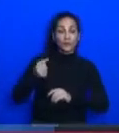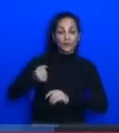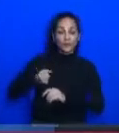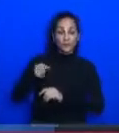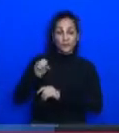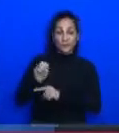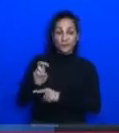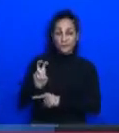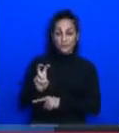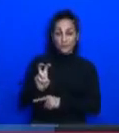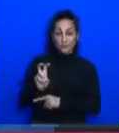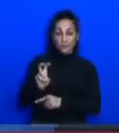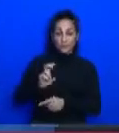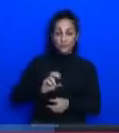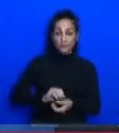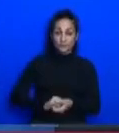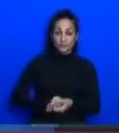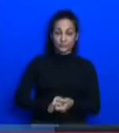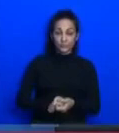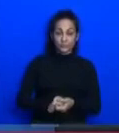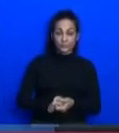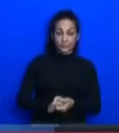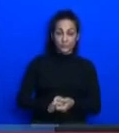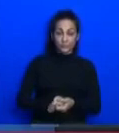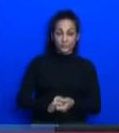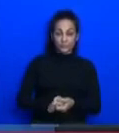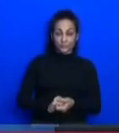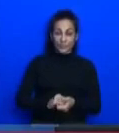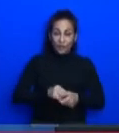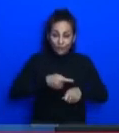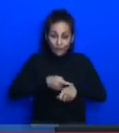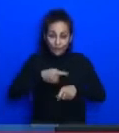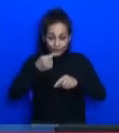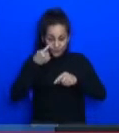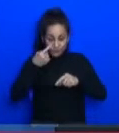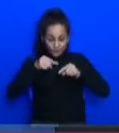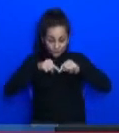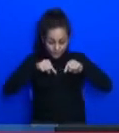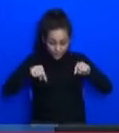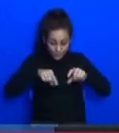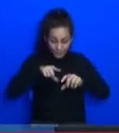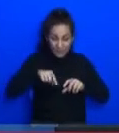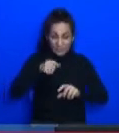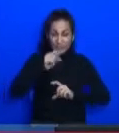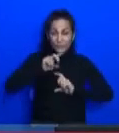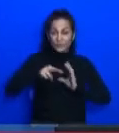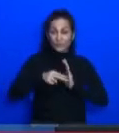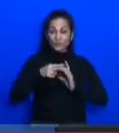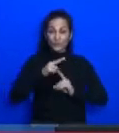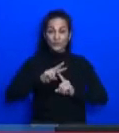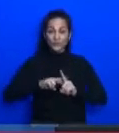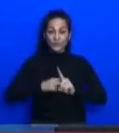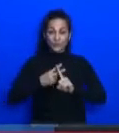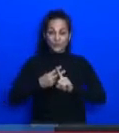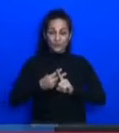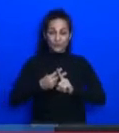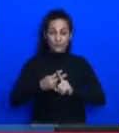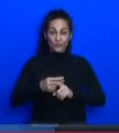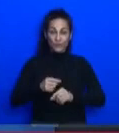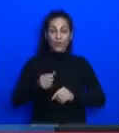05. Azul, 05. Hora de conferir as 6 dezenas sorteadas no segundo sorteio da dupla